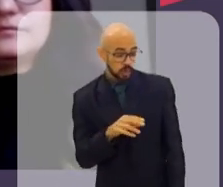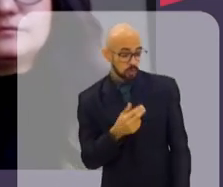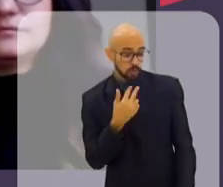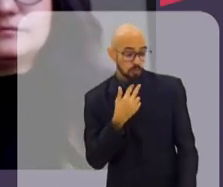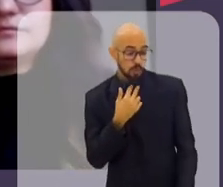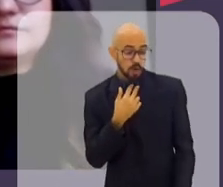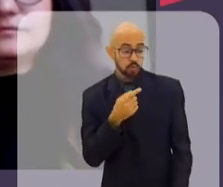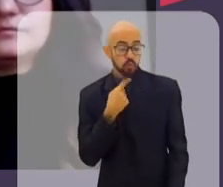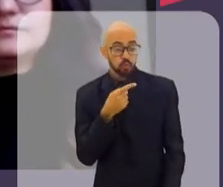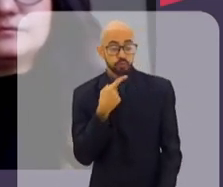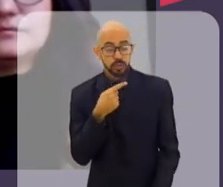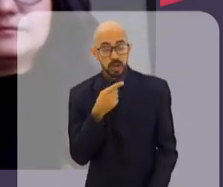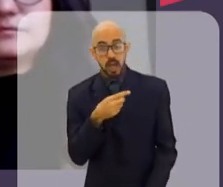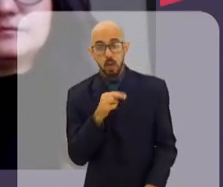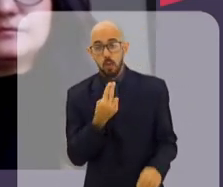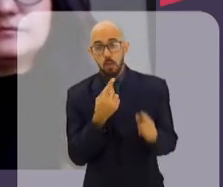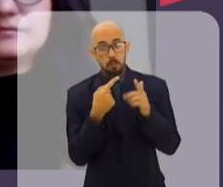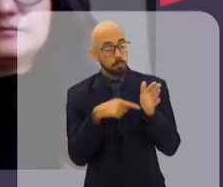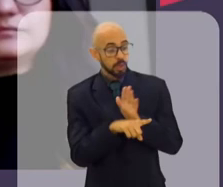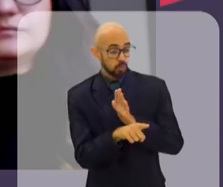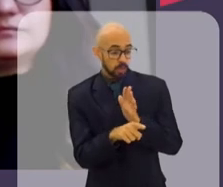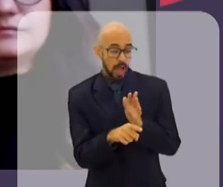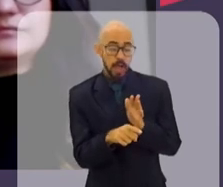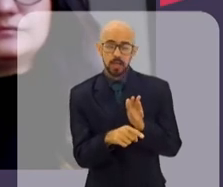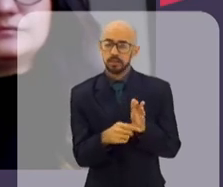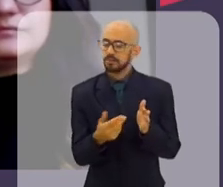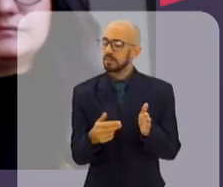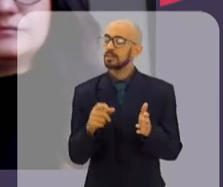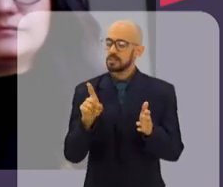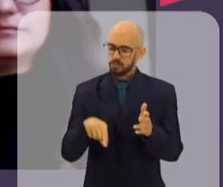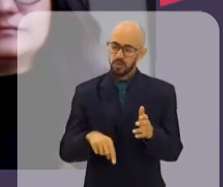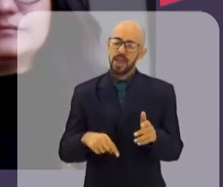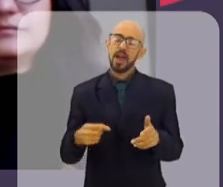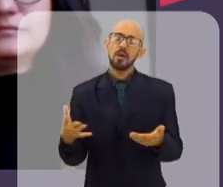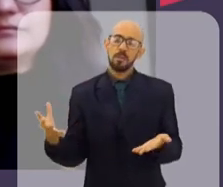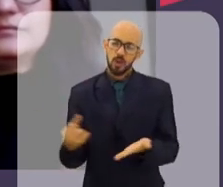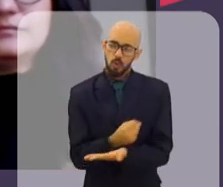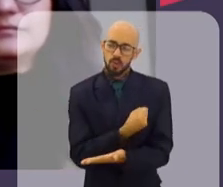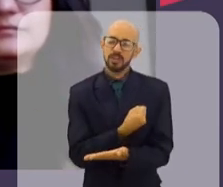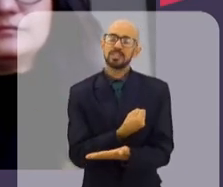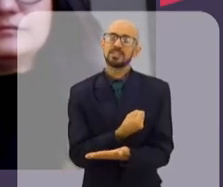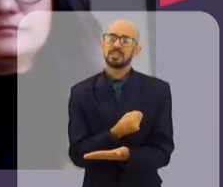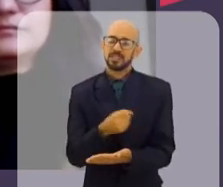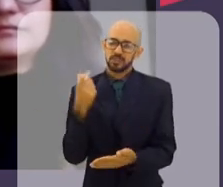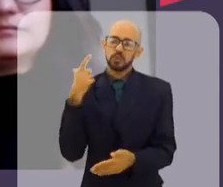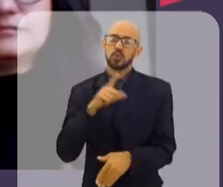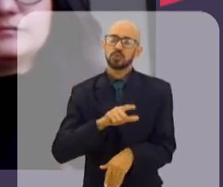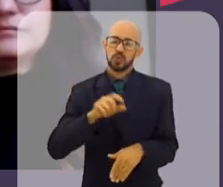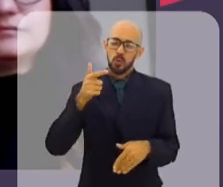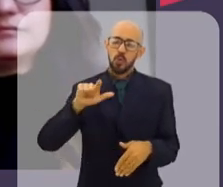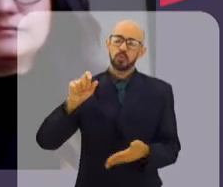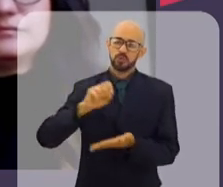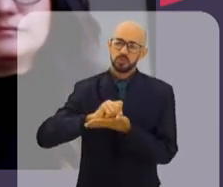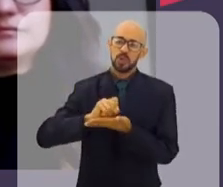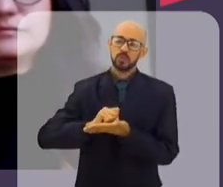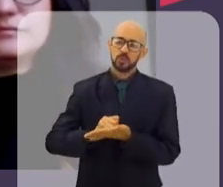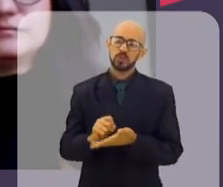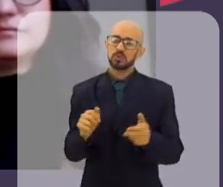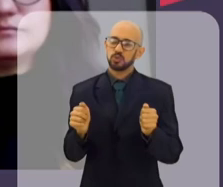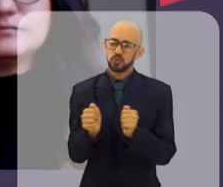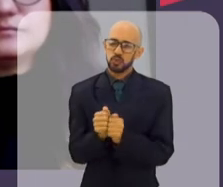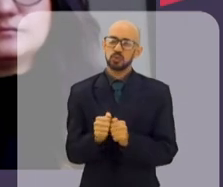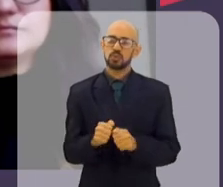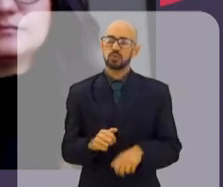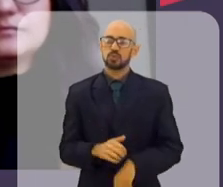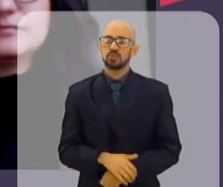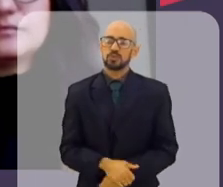nunca, sabe, isso daí foi uma conquista muito grande da gente trazer outros autores e outras autoras